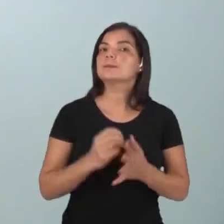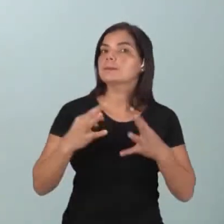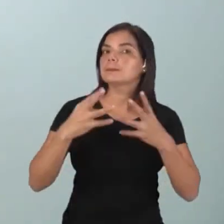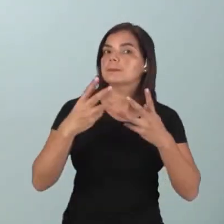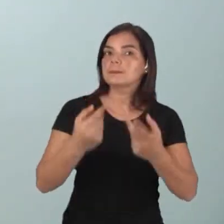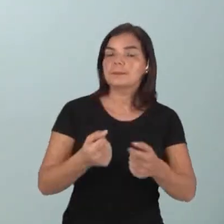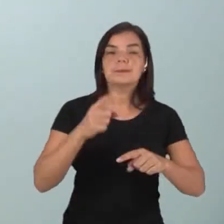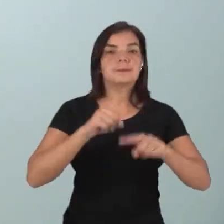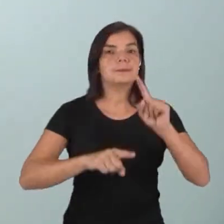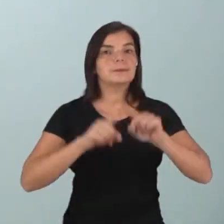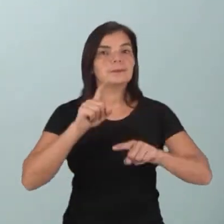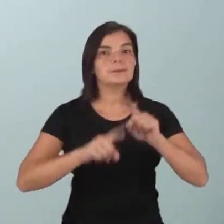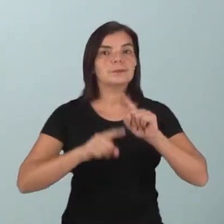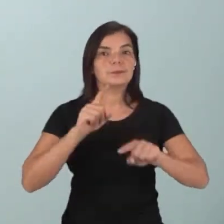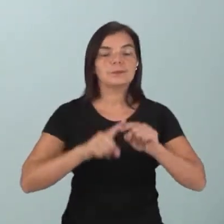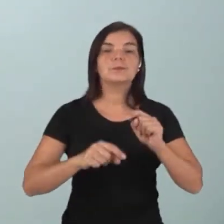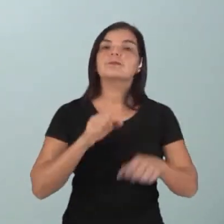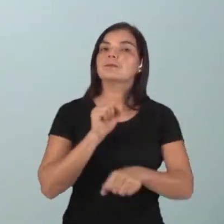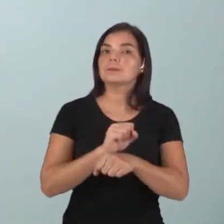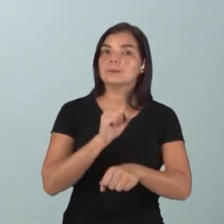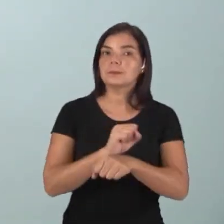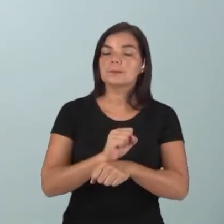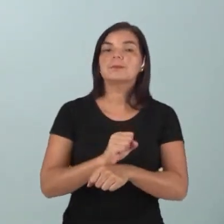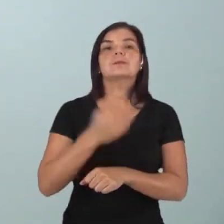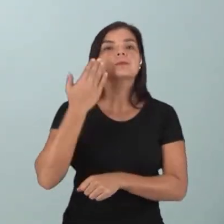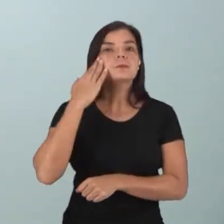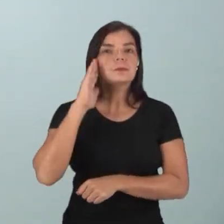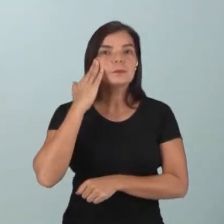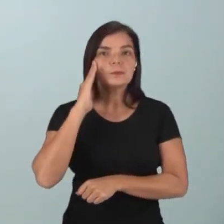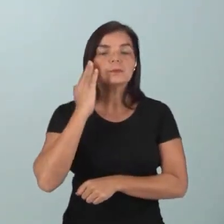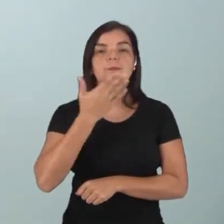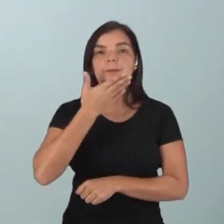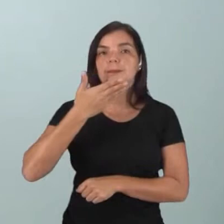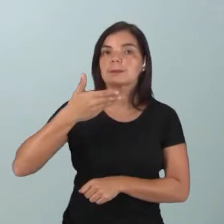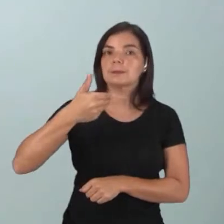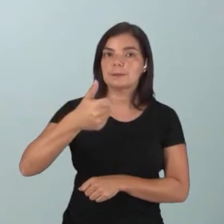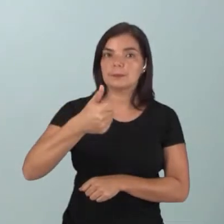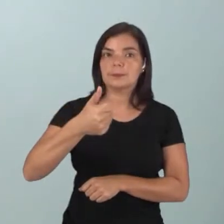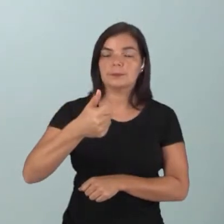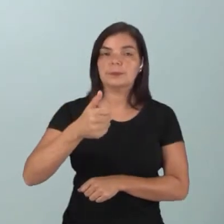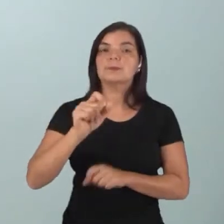todos os nossos materiais. Espero que vocês tenham compreendido melhor